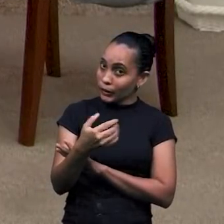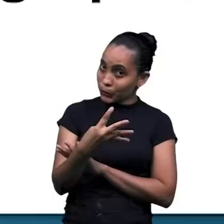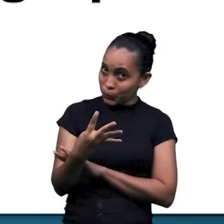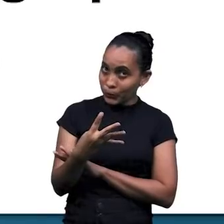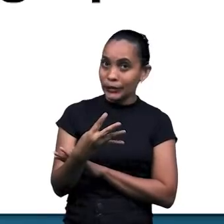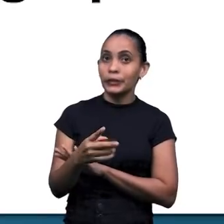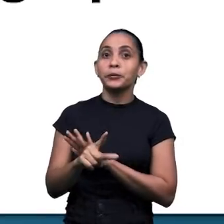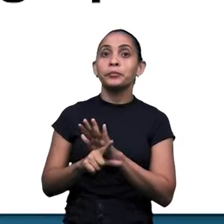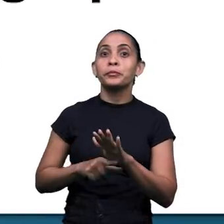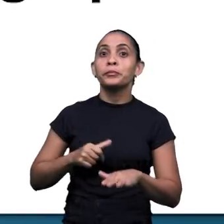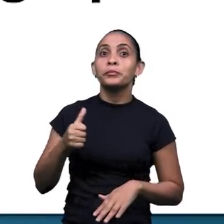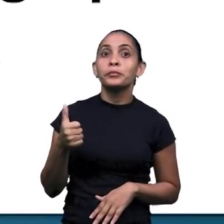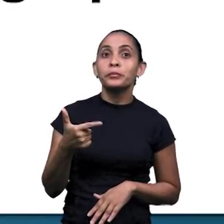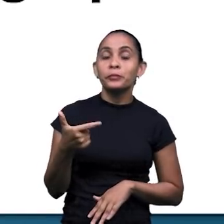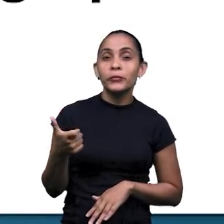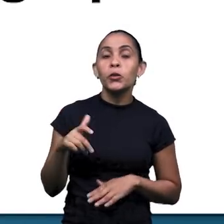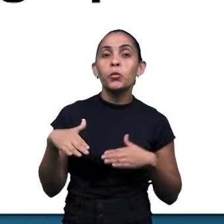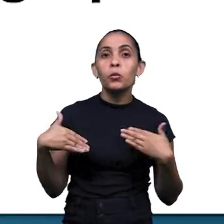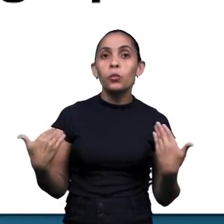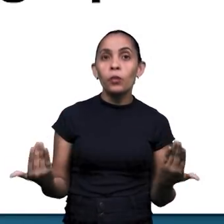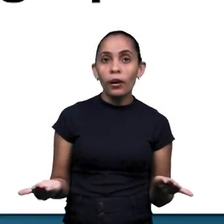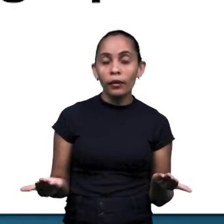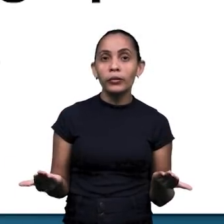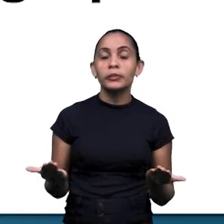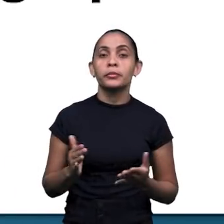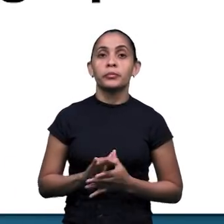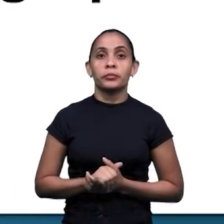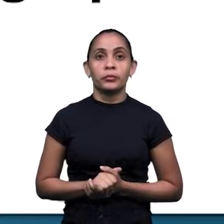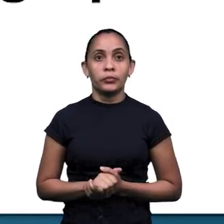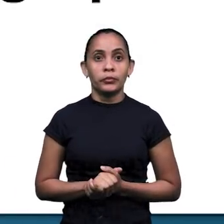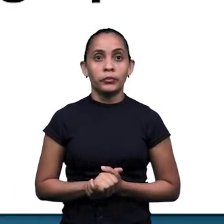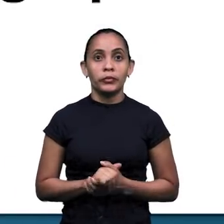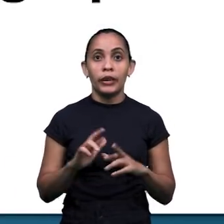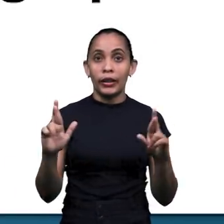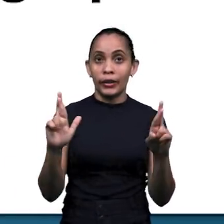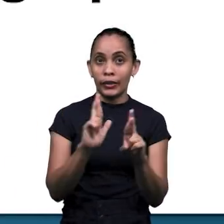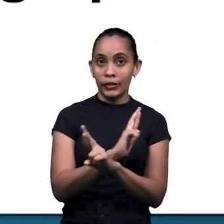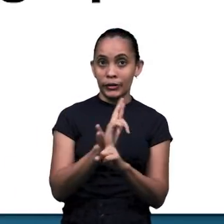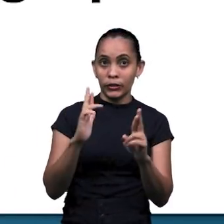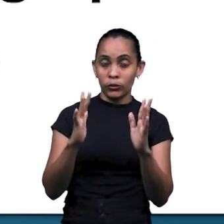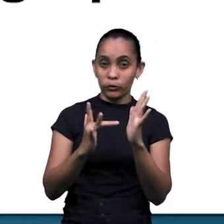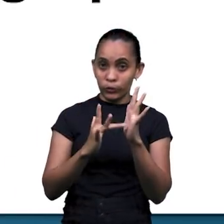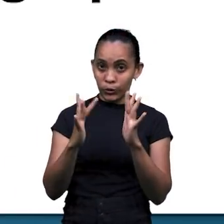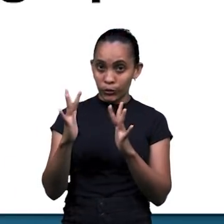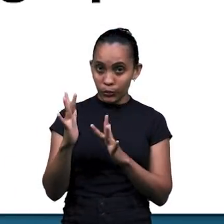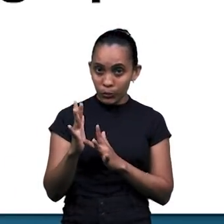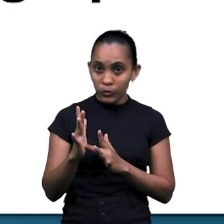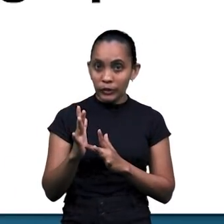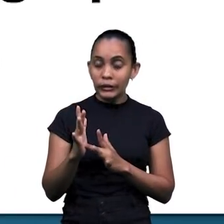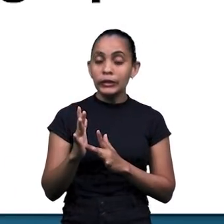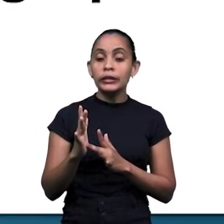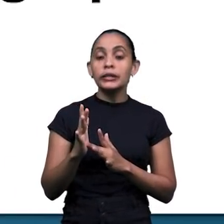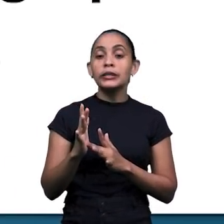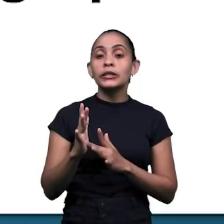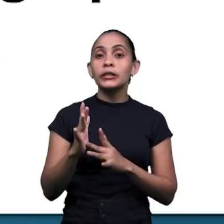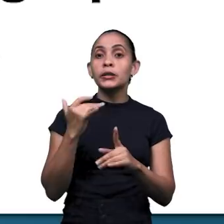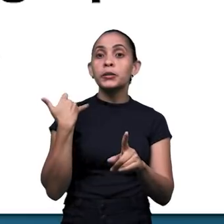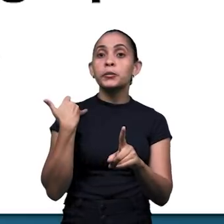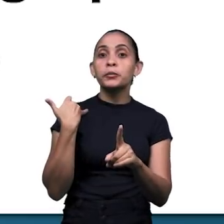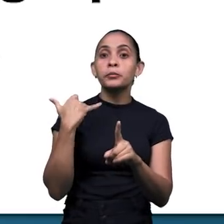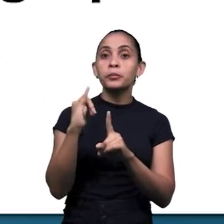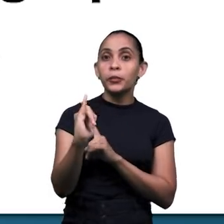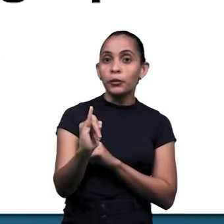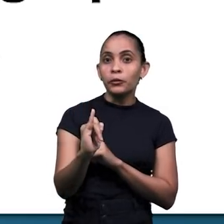14, qual a relação entre o Senhor Jesus e a igreja no sentido profético do seu